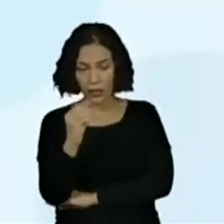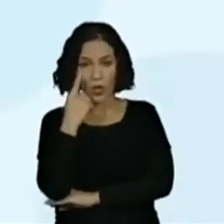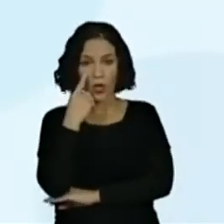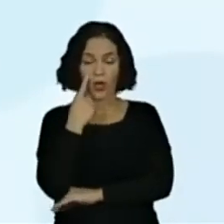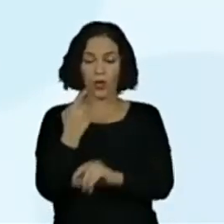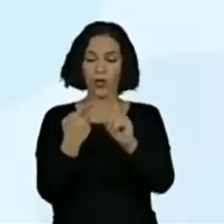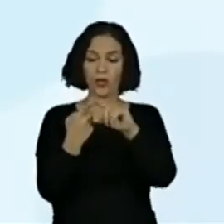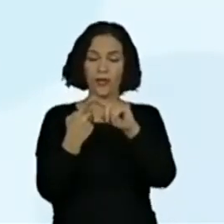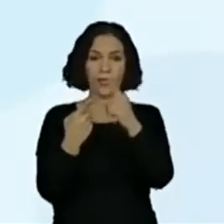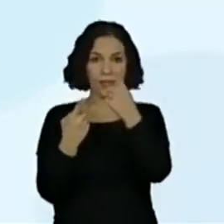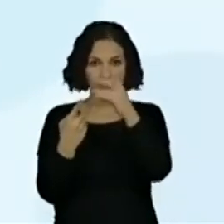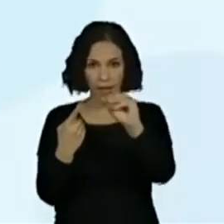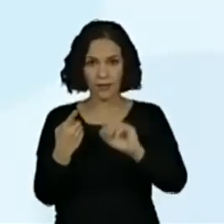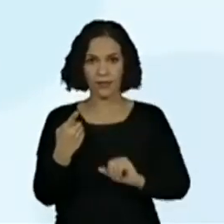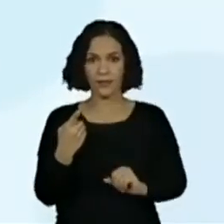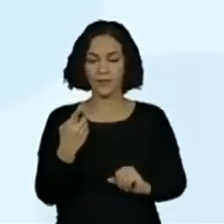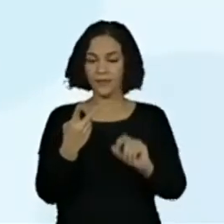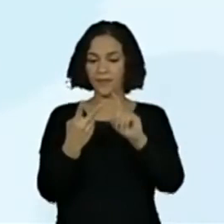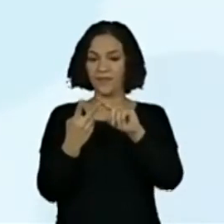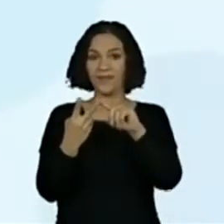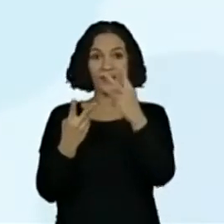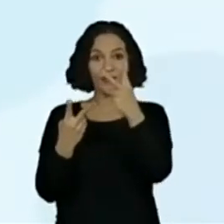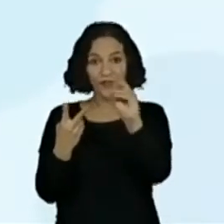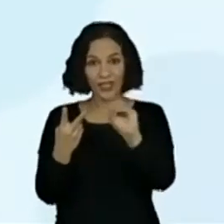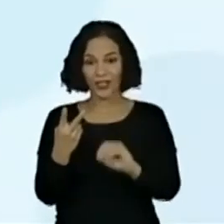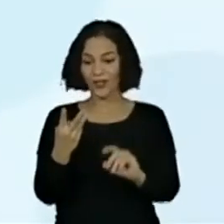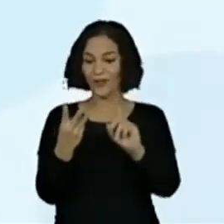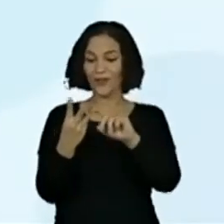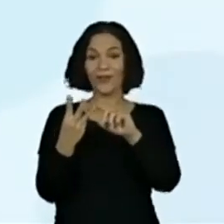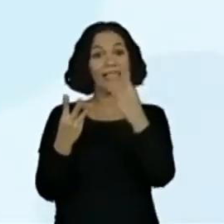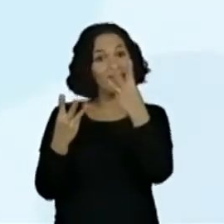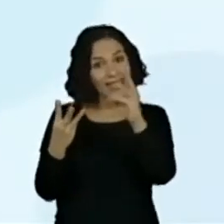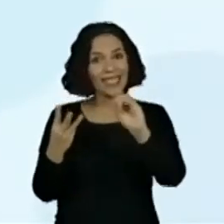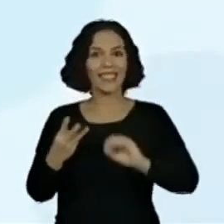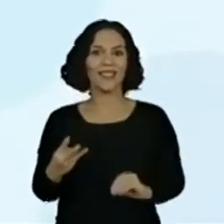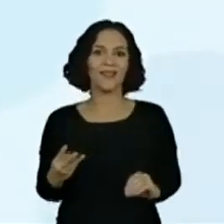lá. 20. 10, 20, 30. 30